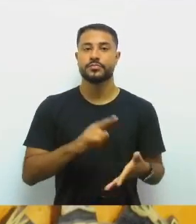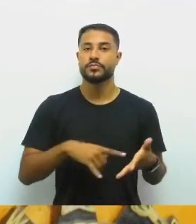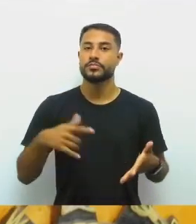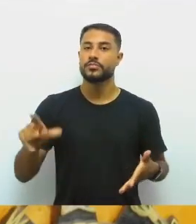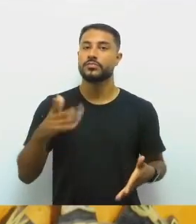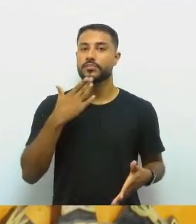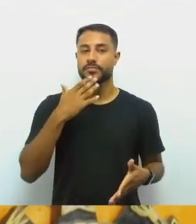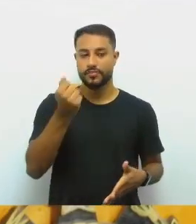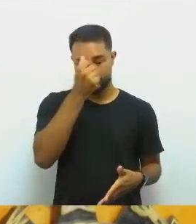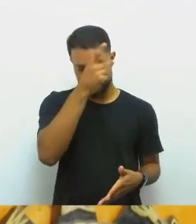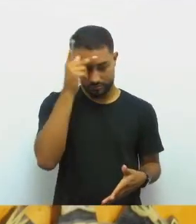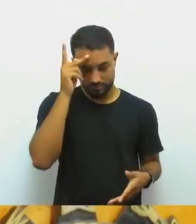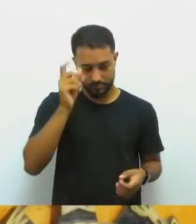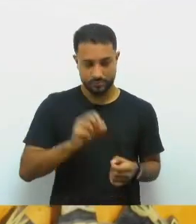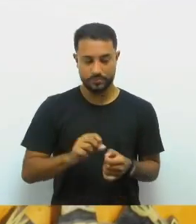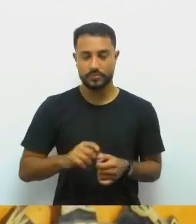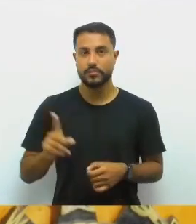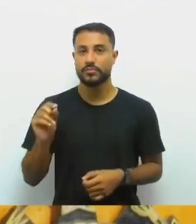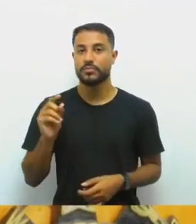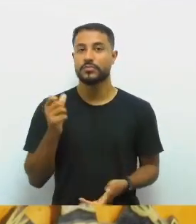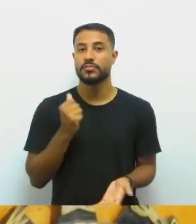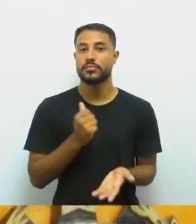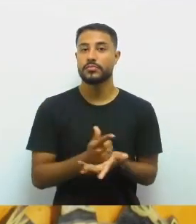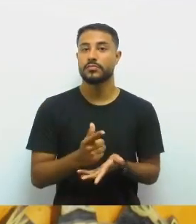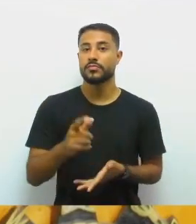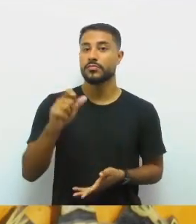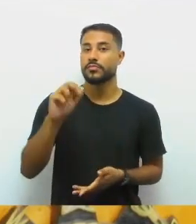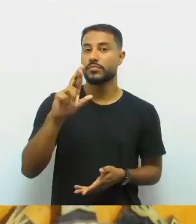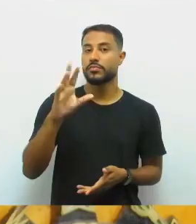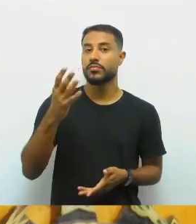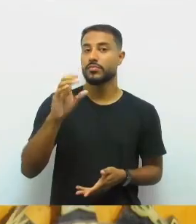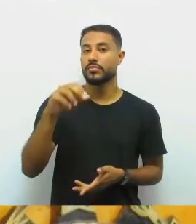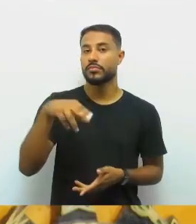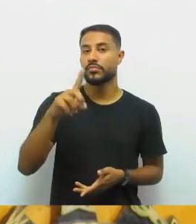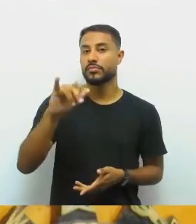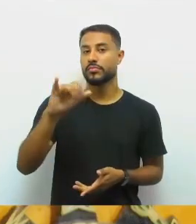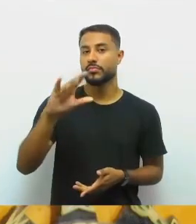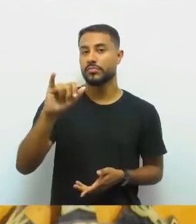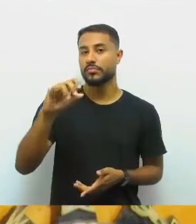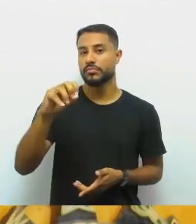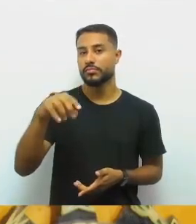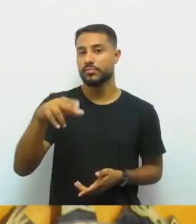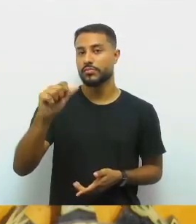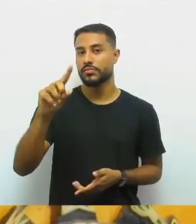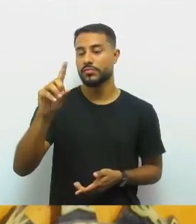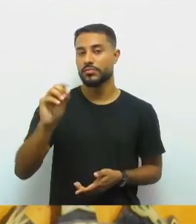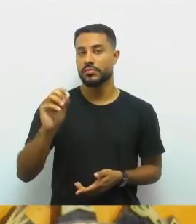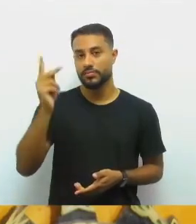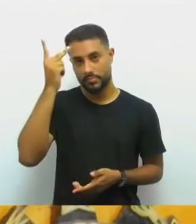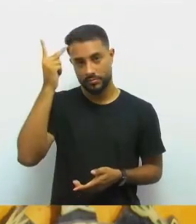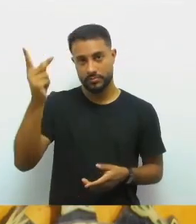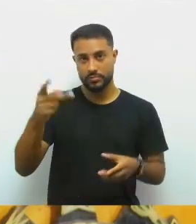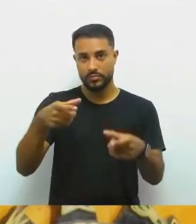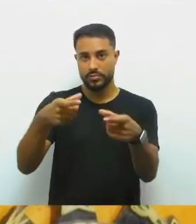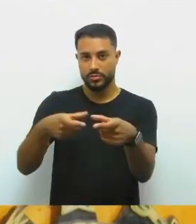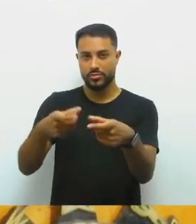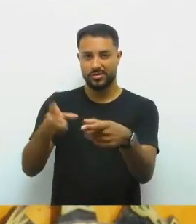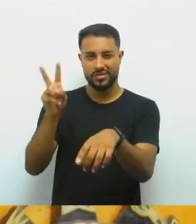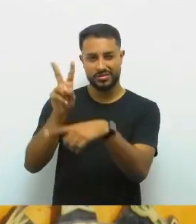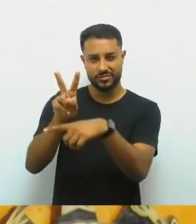prefeito municipal a aquisição de um ar-condicionado para a Farmácia de Estratégia de Saúde da Família, Cantagalo,